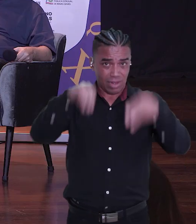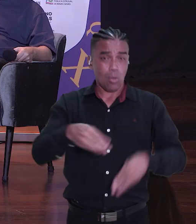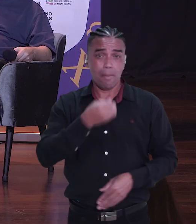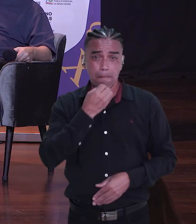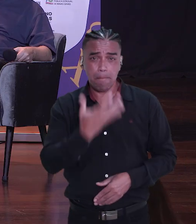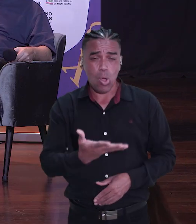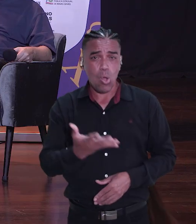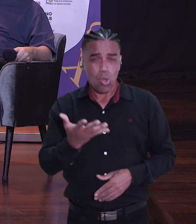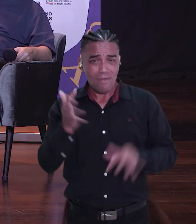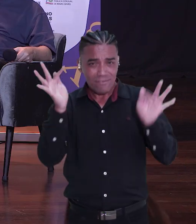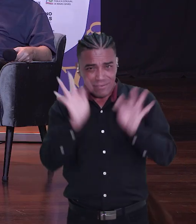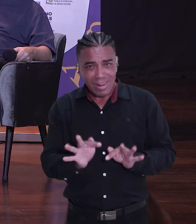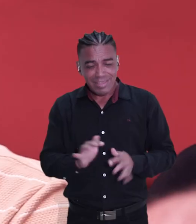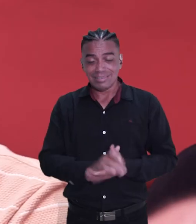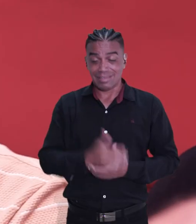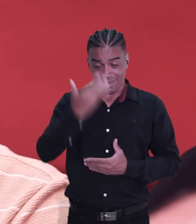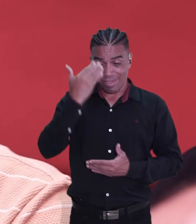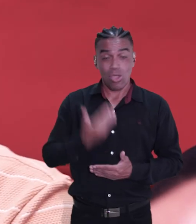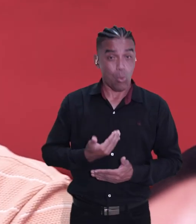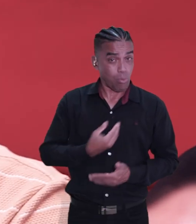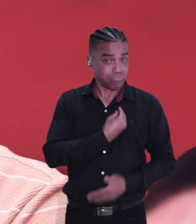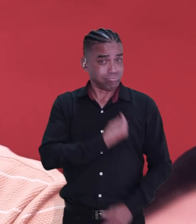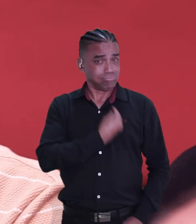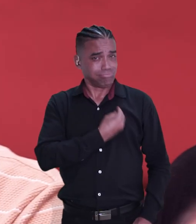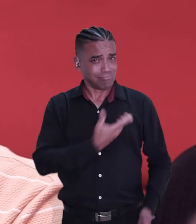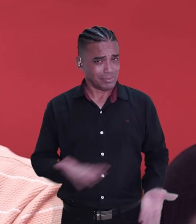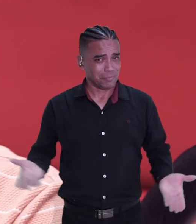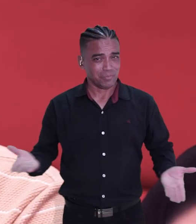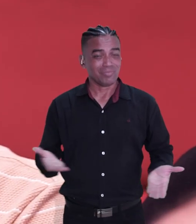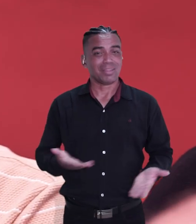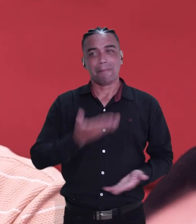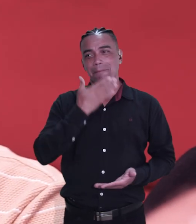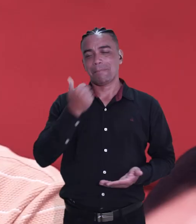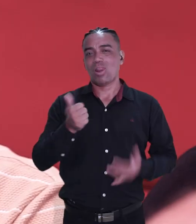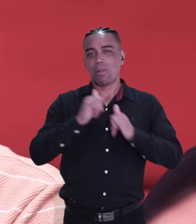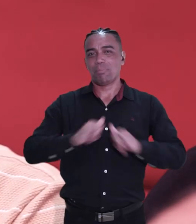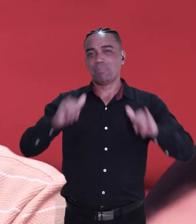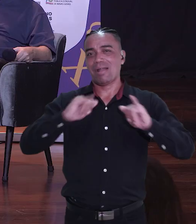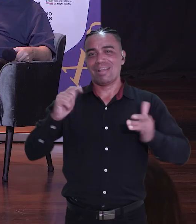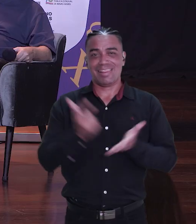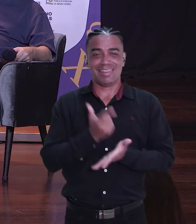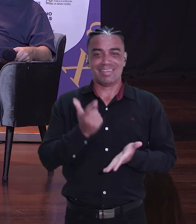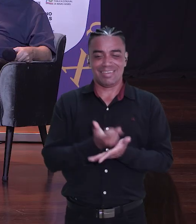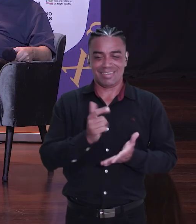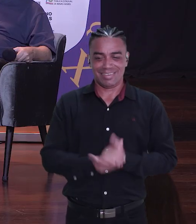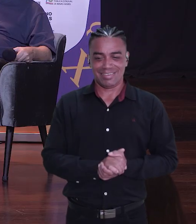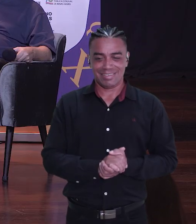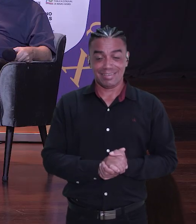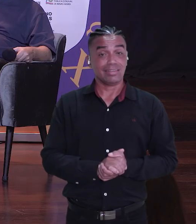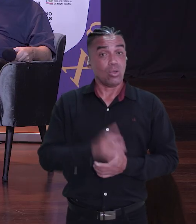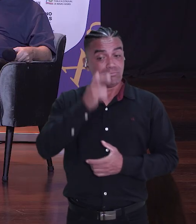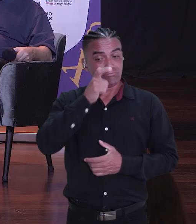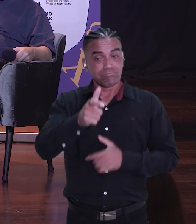acaba bem. Olha só, eu estou aqui. Essa é a melhor propaganda do livro,